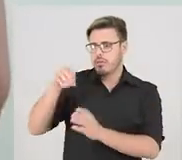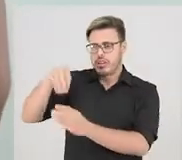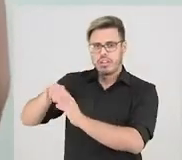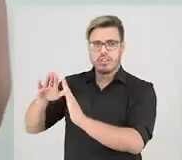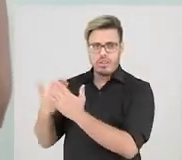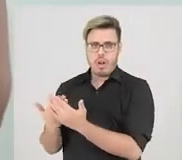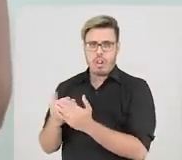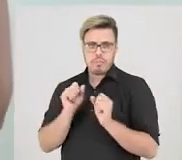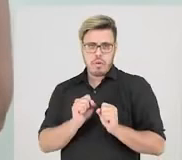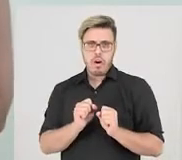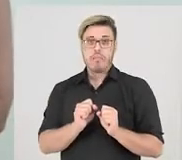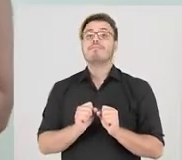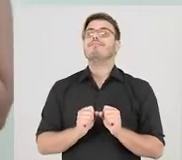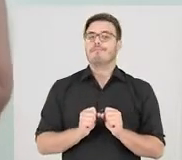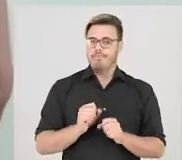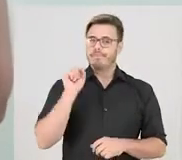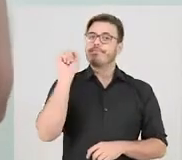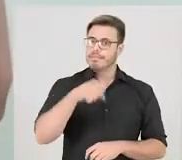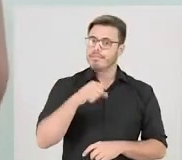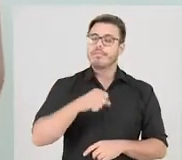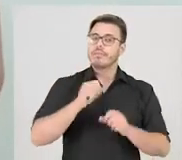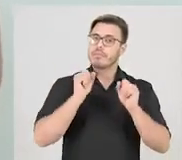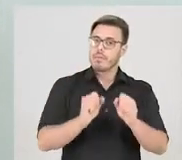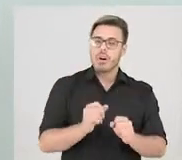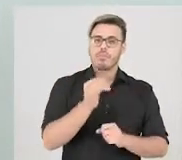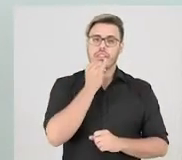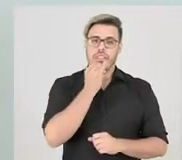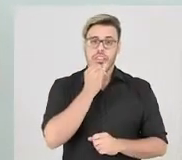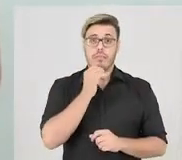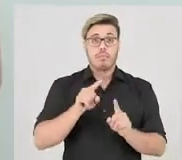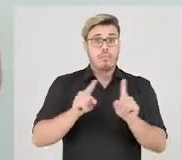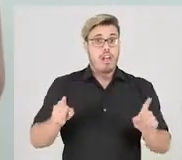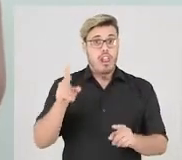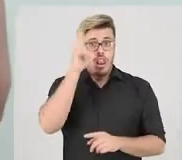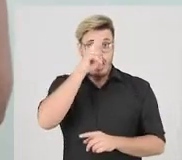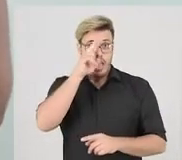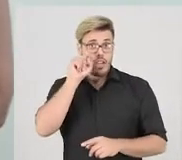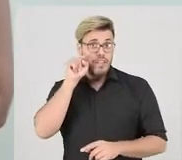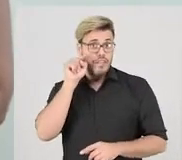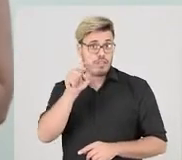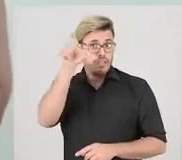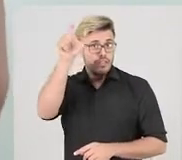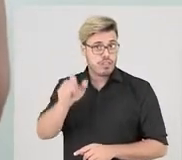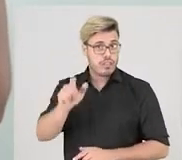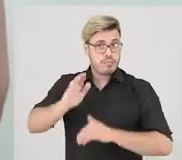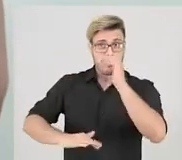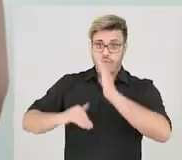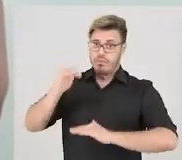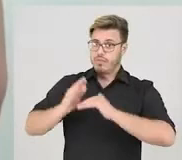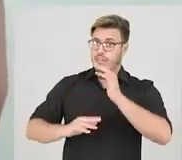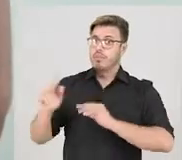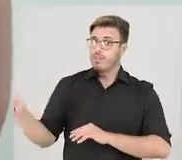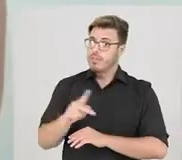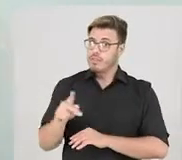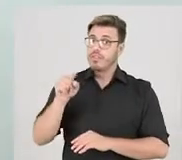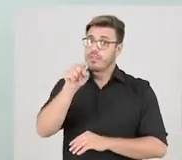lembrem-se, os professores são vocês. Quem define questão pedagógica na escola é professor, não é a